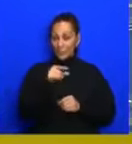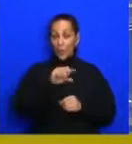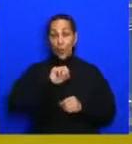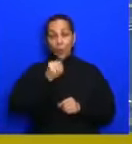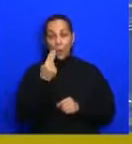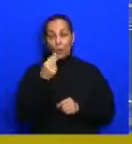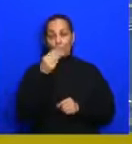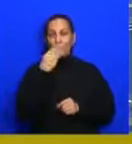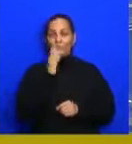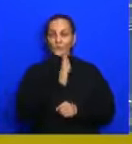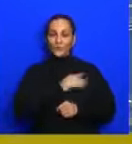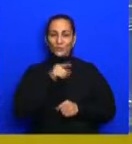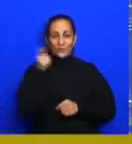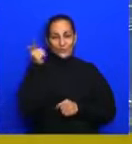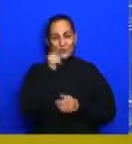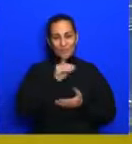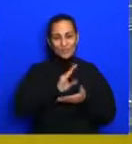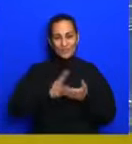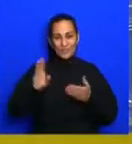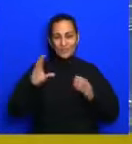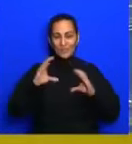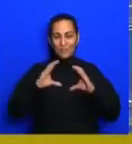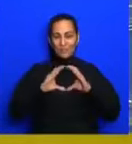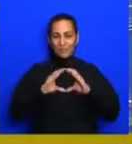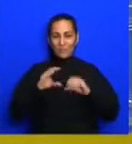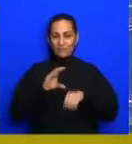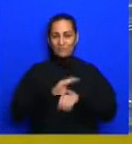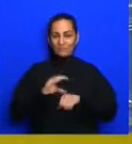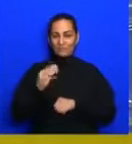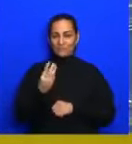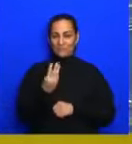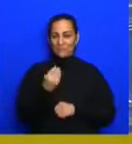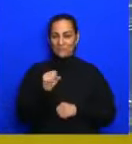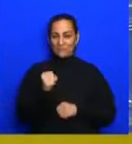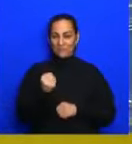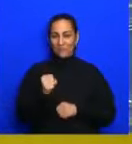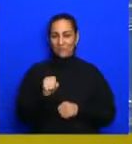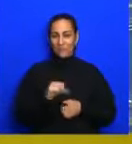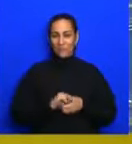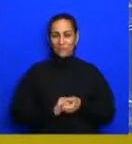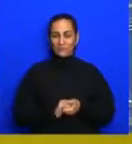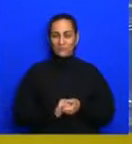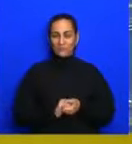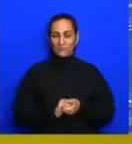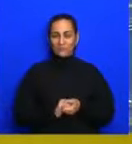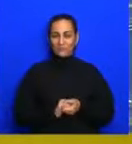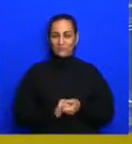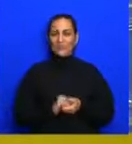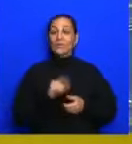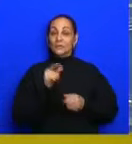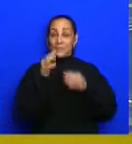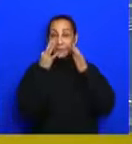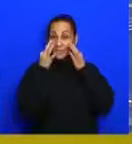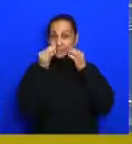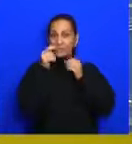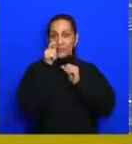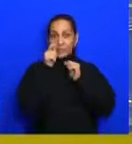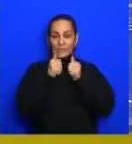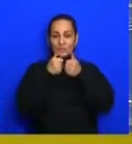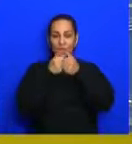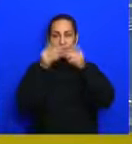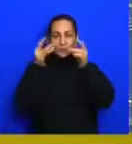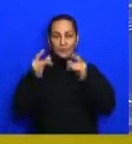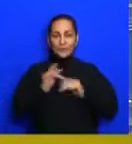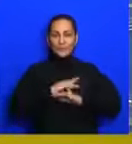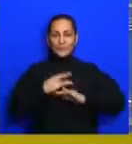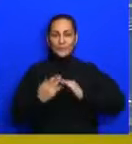Ou acertando o time do coração, você ganha prêmio. Bola cinza, 38. Cinza, 38. Você atenta, atento a cada detalhe